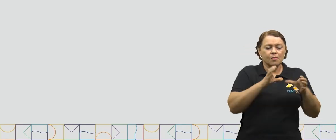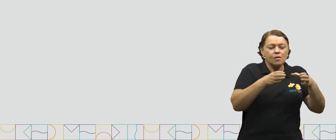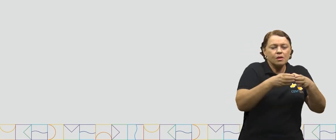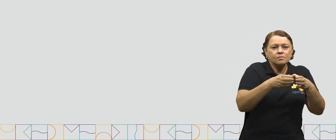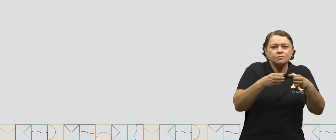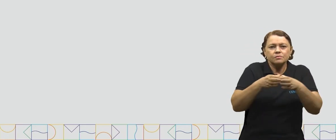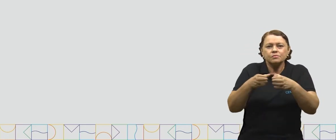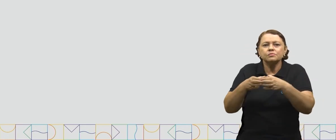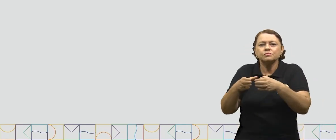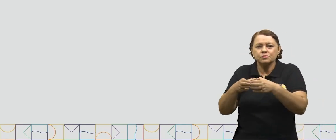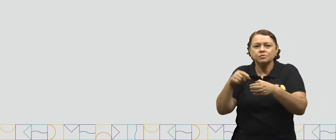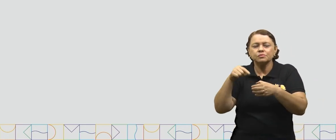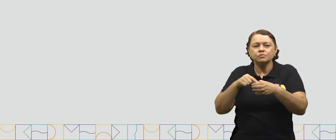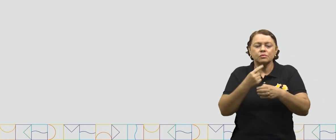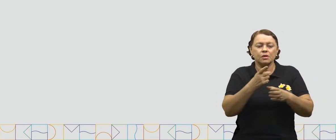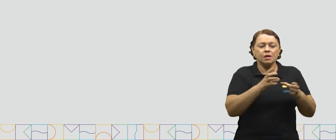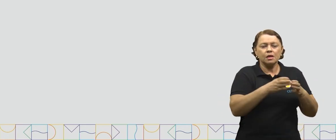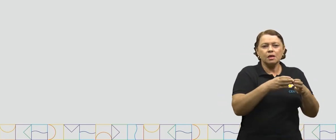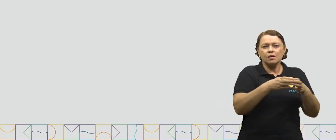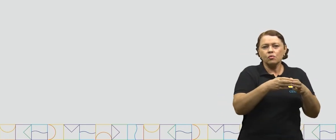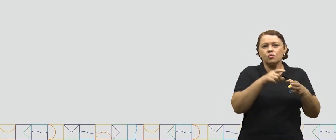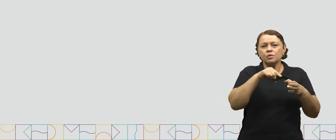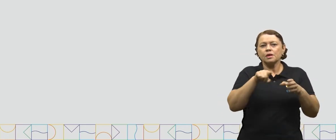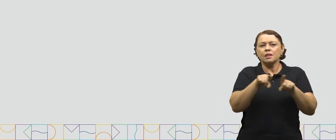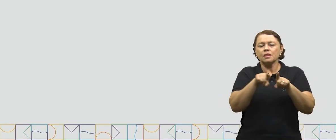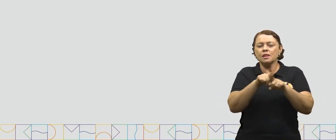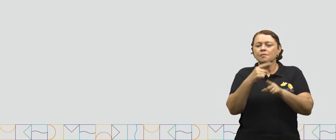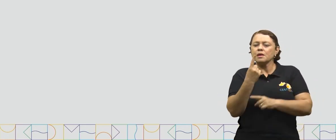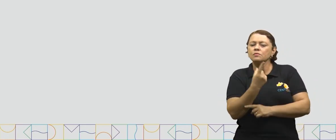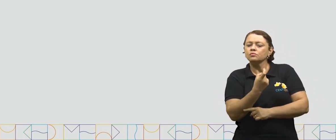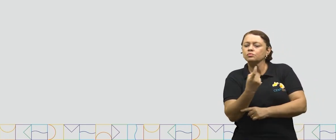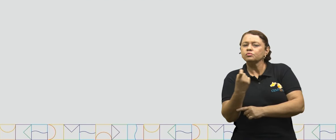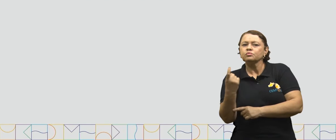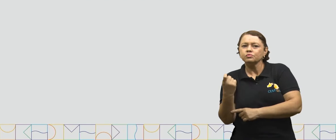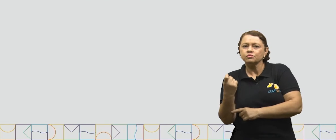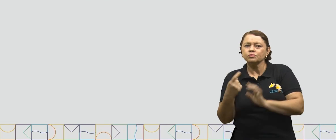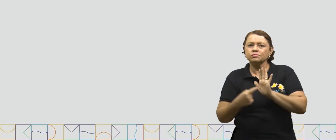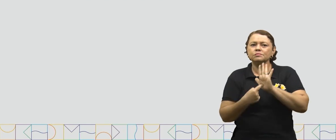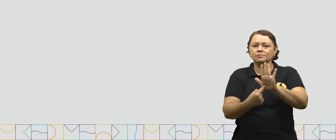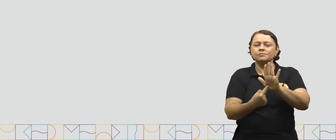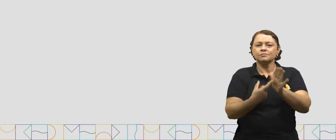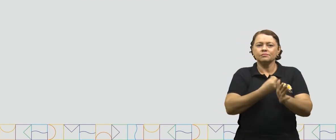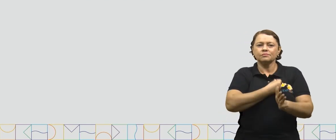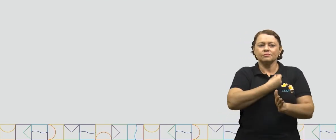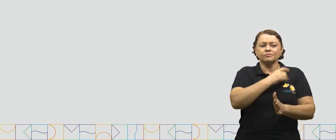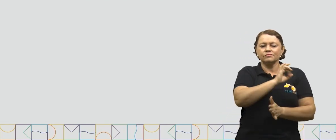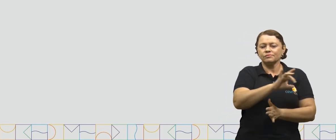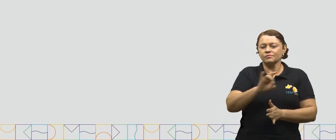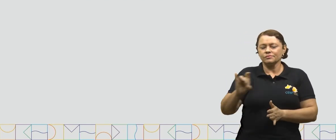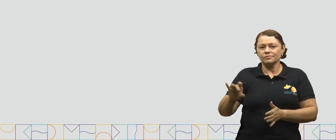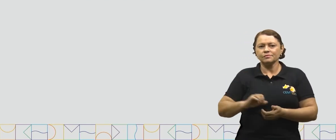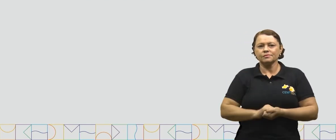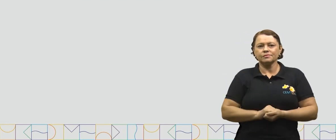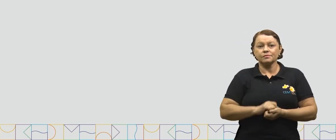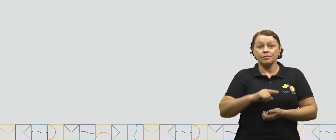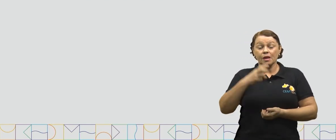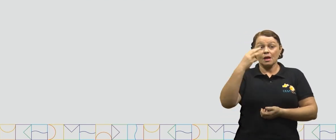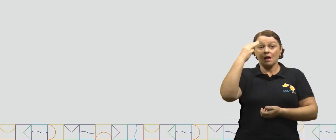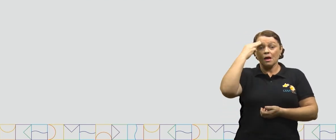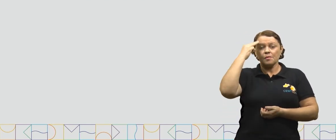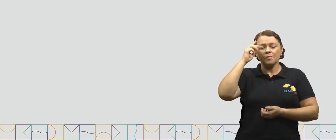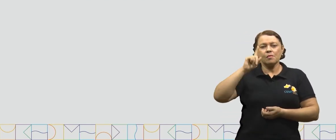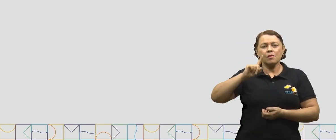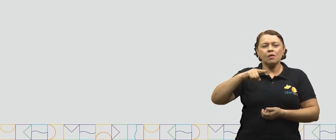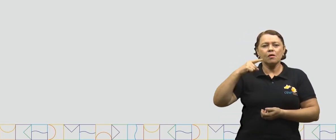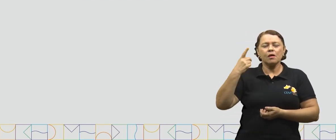aos grupos e as memórias individuais fazem referências aos indivíduos. A memória ela é nutrida das